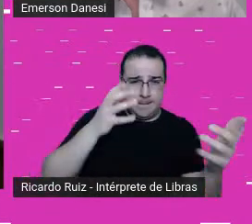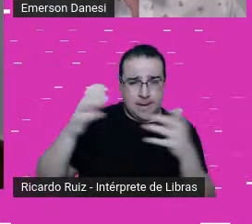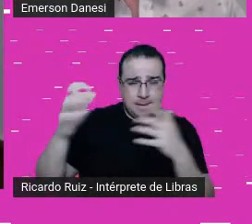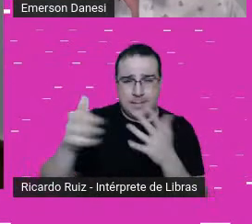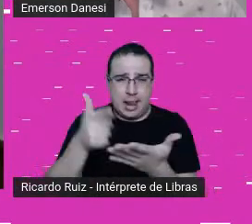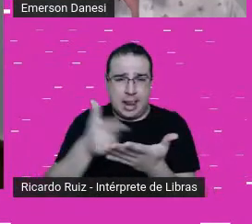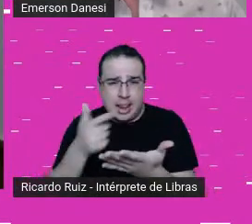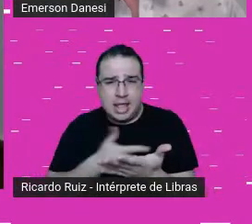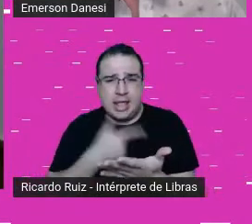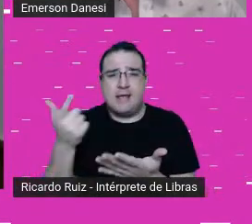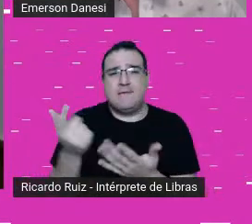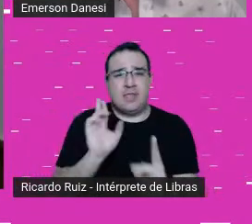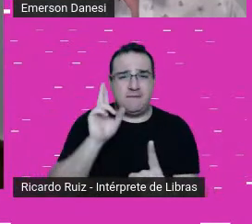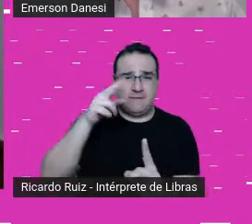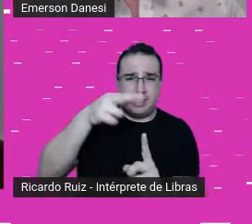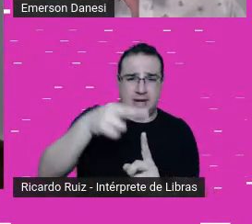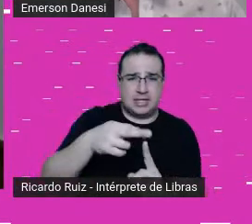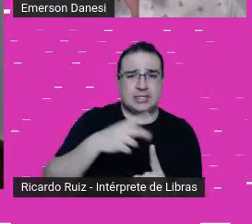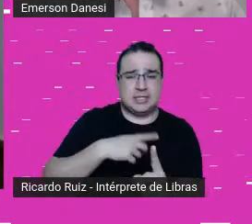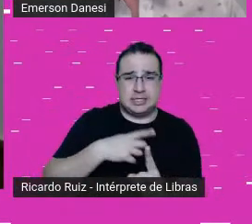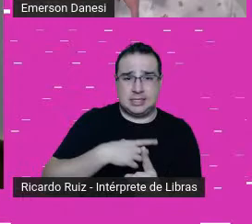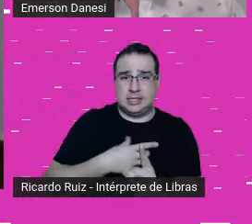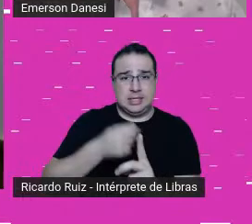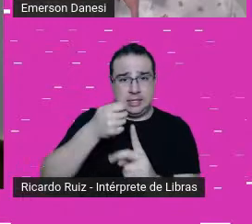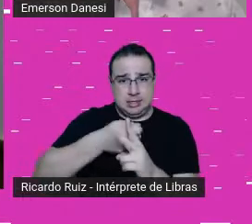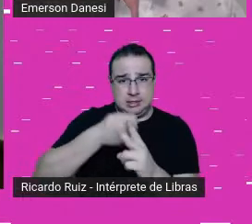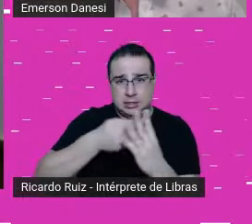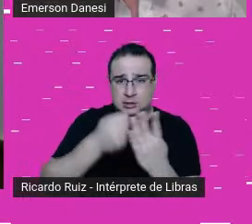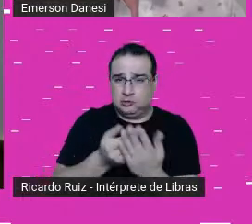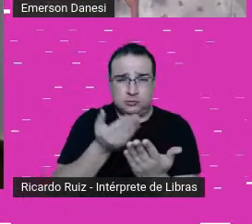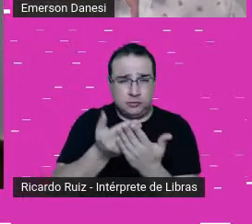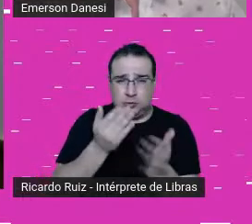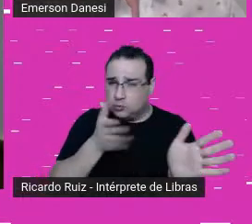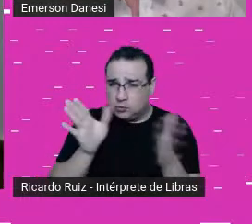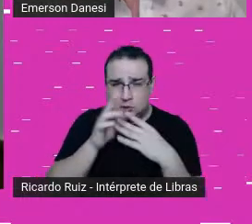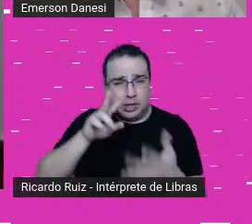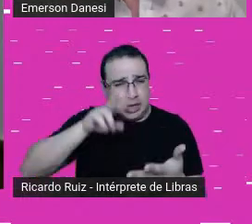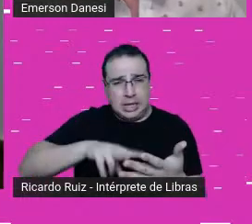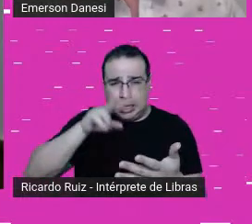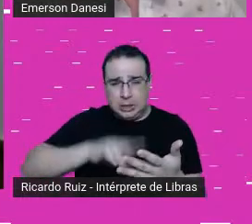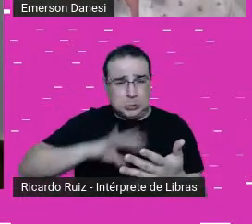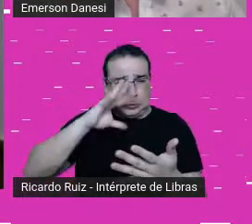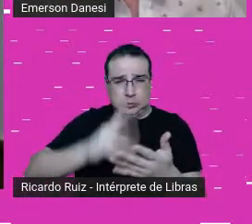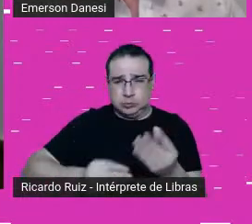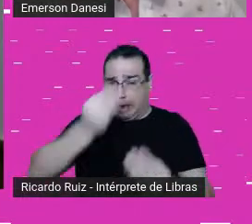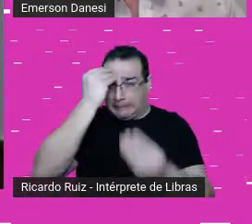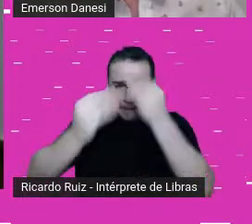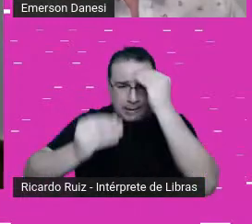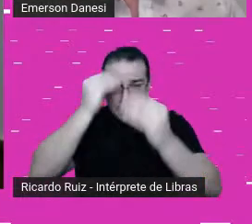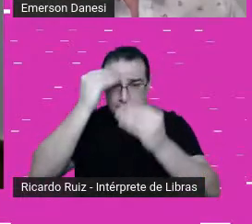livro, referência, filme. Eu lembro que eu passei esses 3 meses assistindo tudo que eu podia assistir, lendo tudo que eu podia ler,